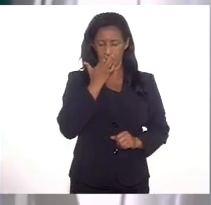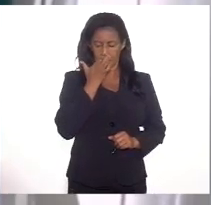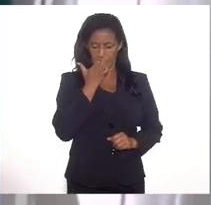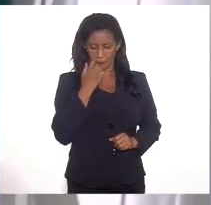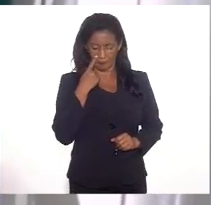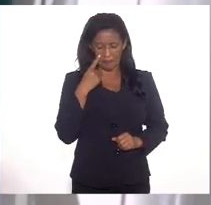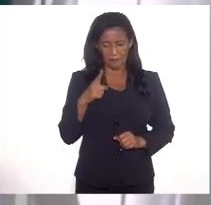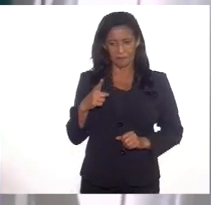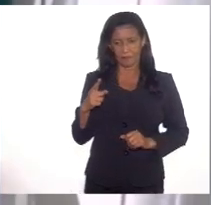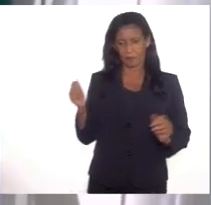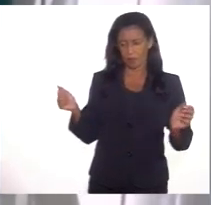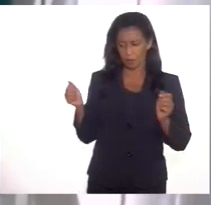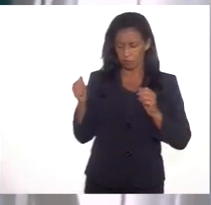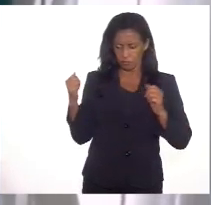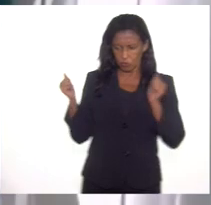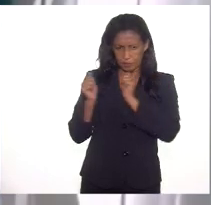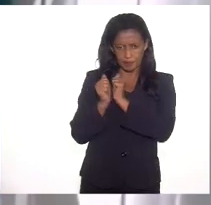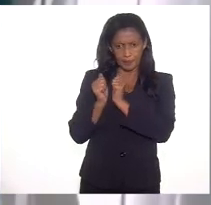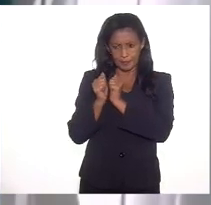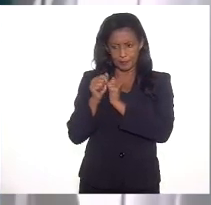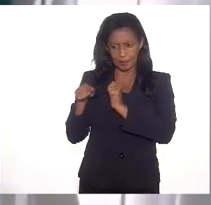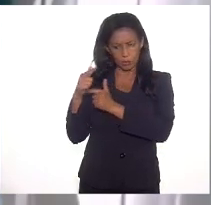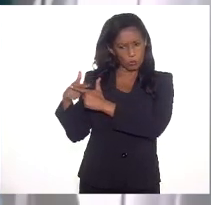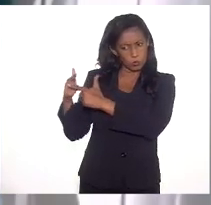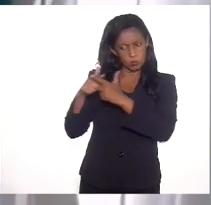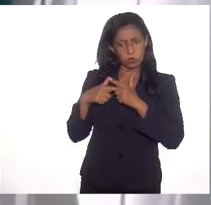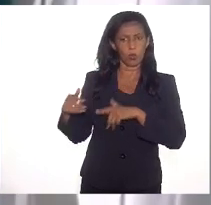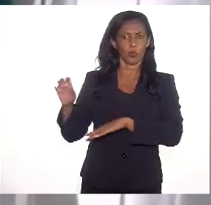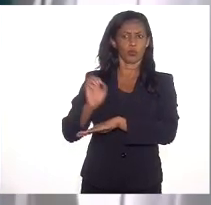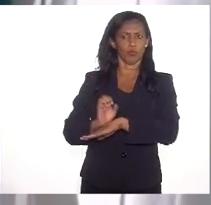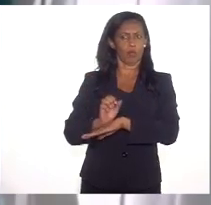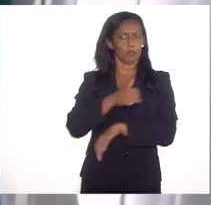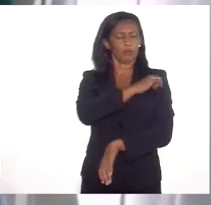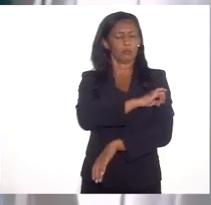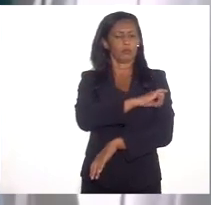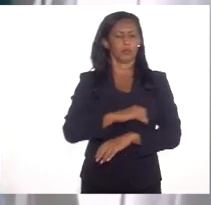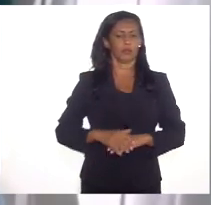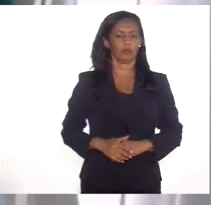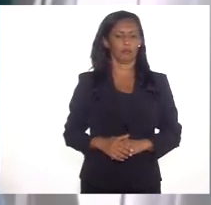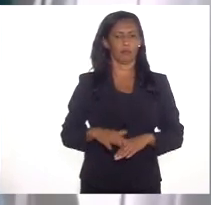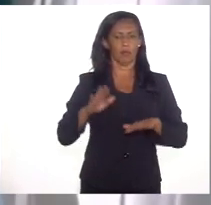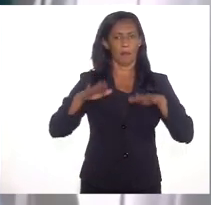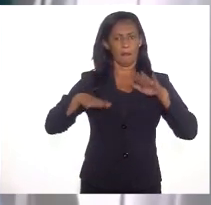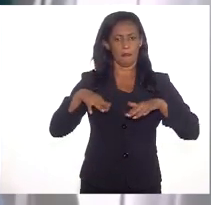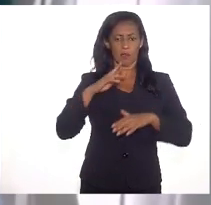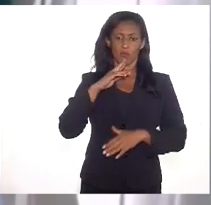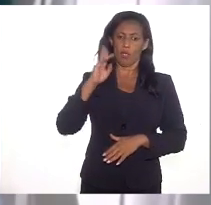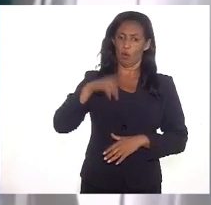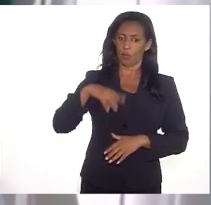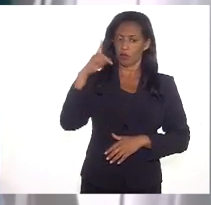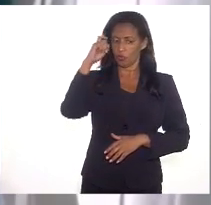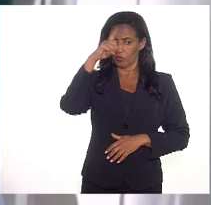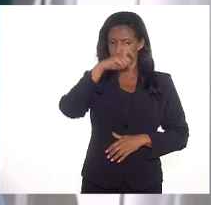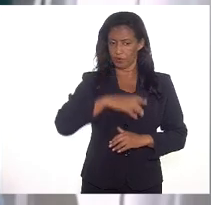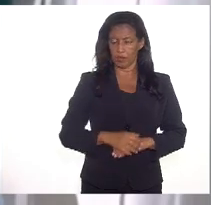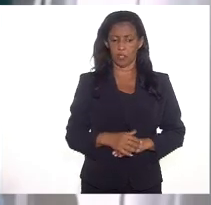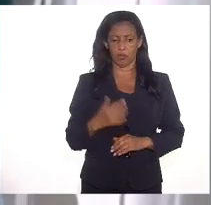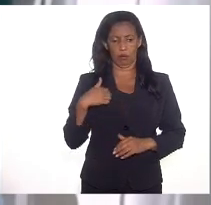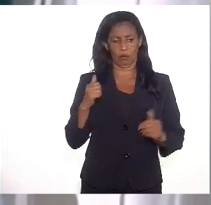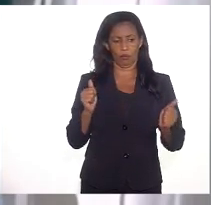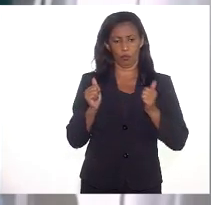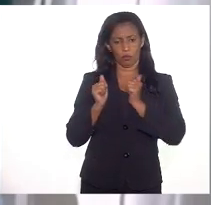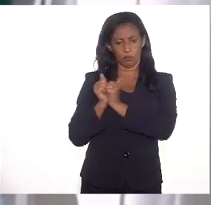os indicadores dramáticos desse problema no estado do Rio de Janeiro. Então, assim, mesmo reconhecendo que é uma difícil decisão, eu vou acompanhar